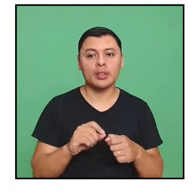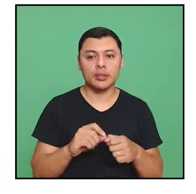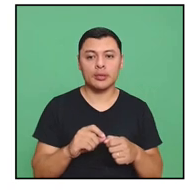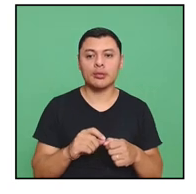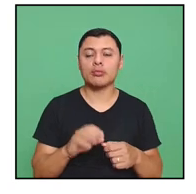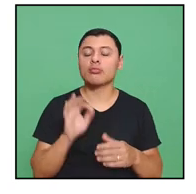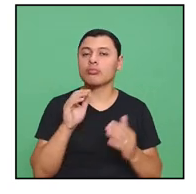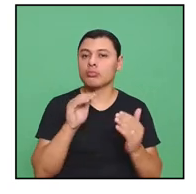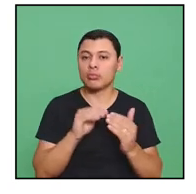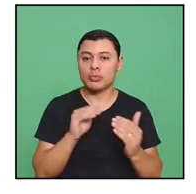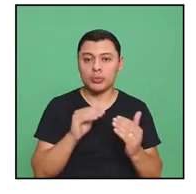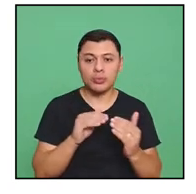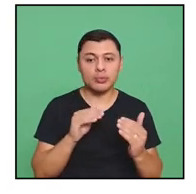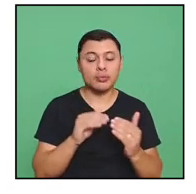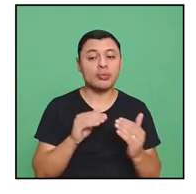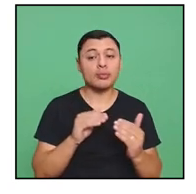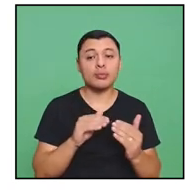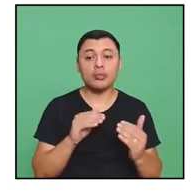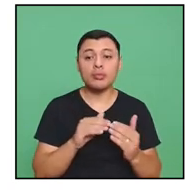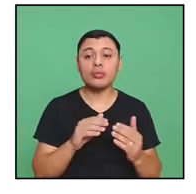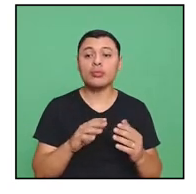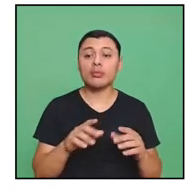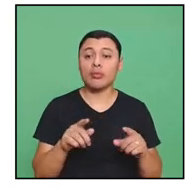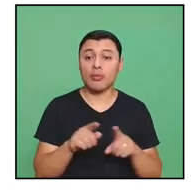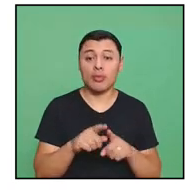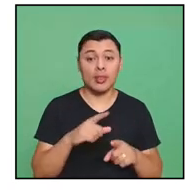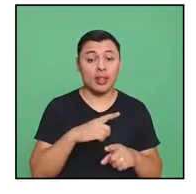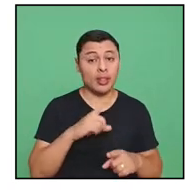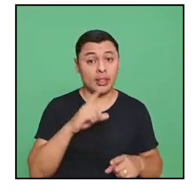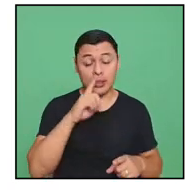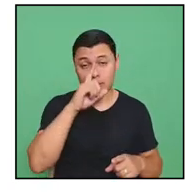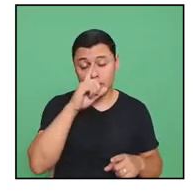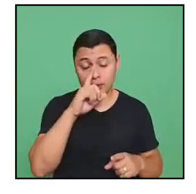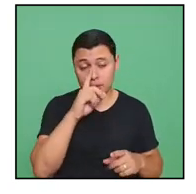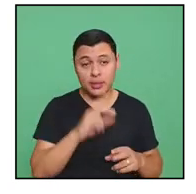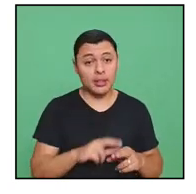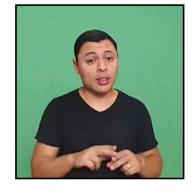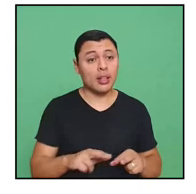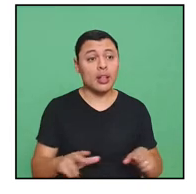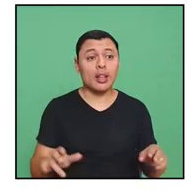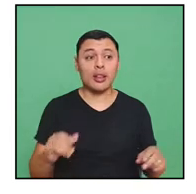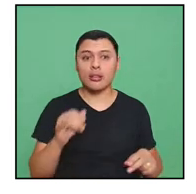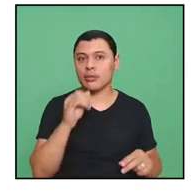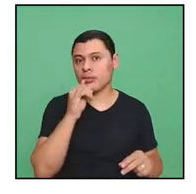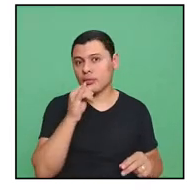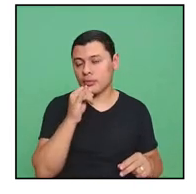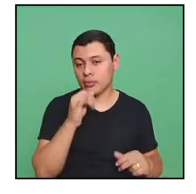negócio. sim. Tem vários riscos aí, assim, da gente também replicar